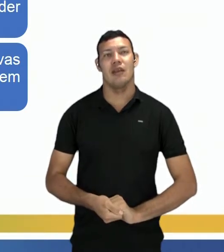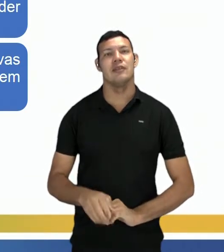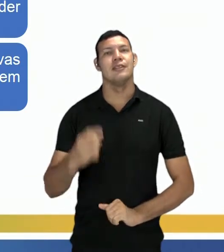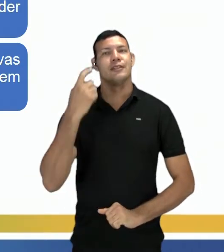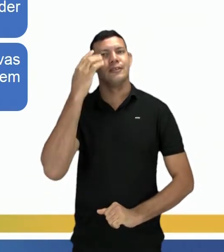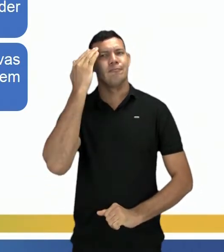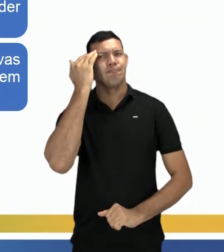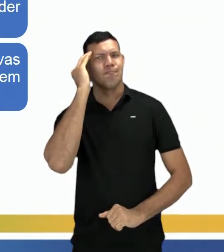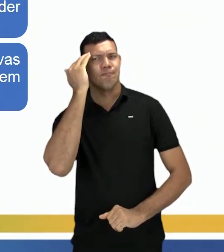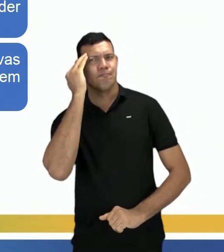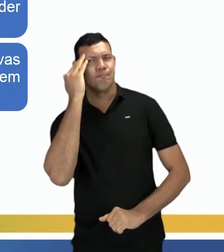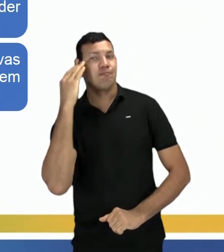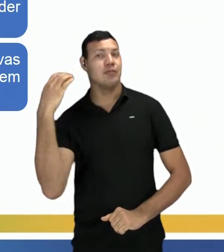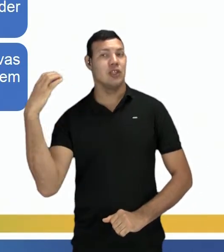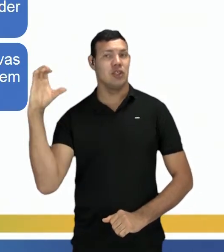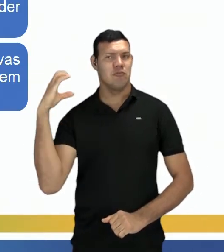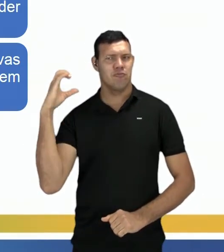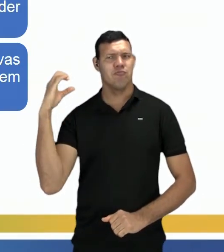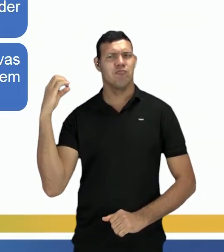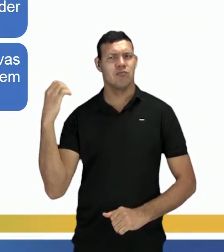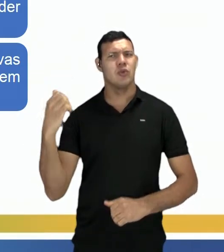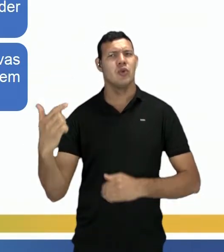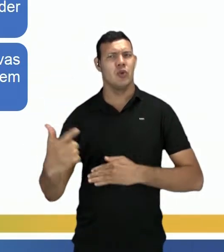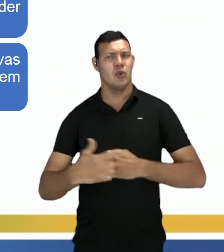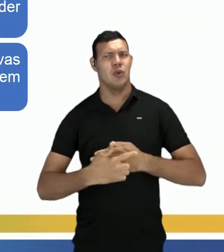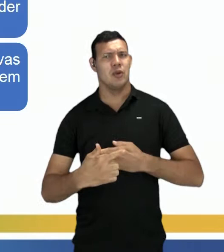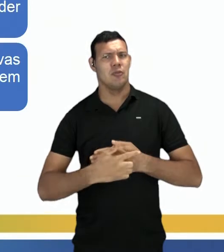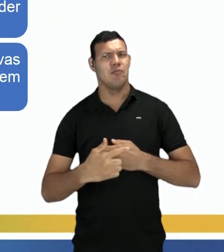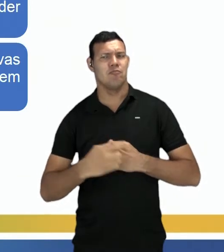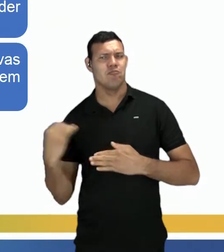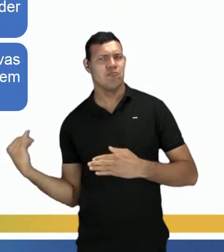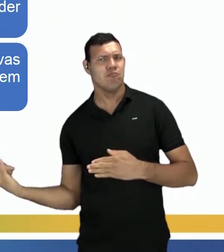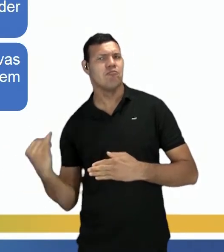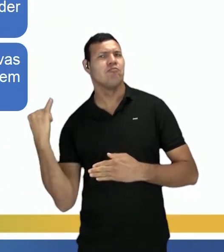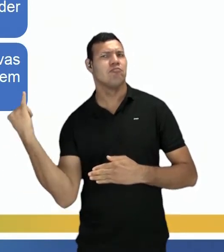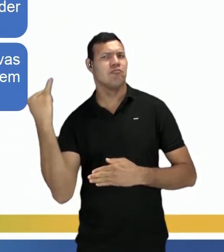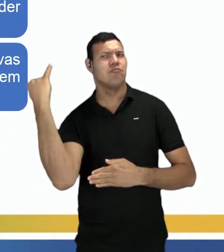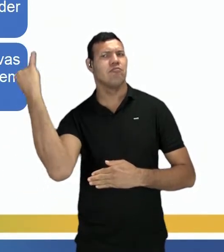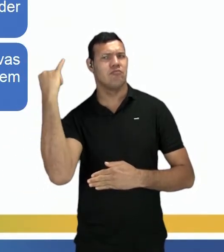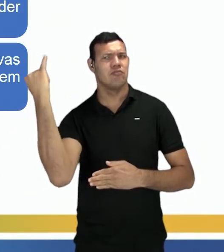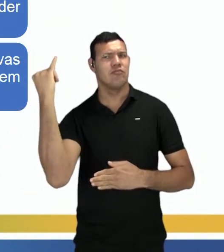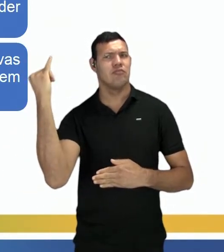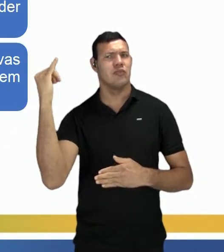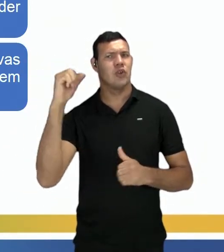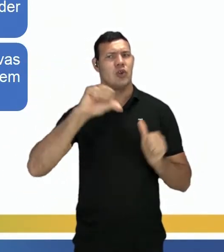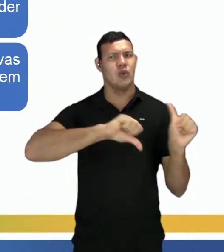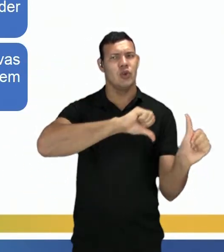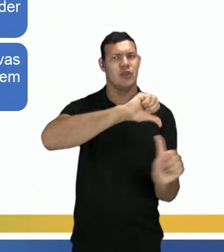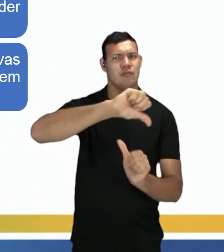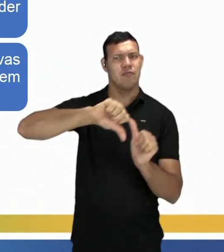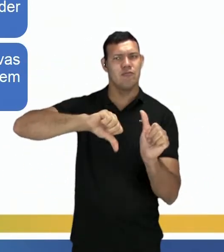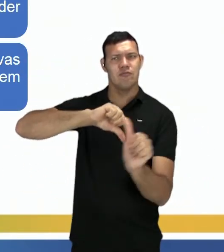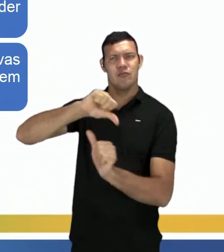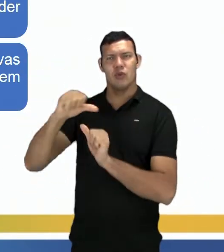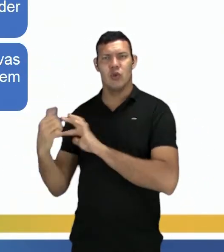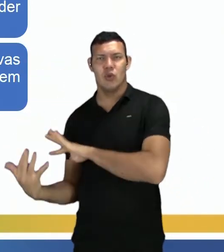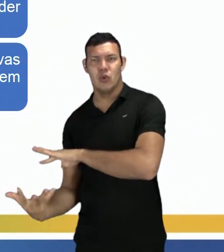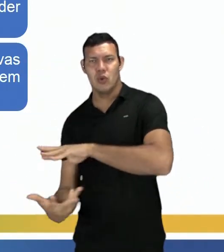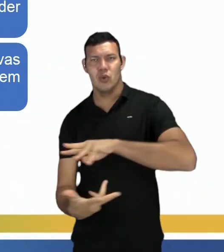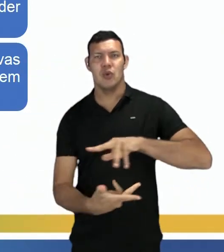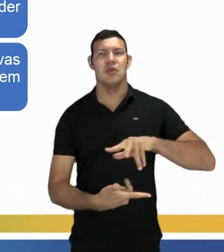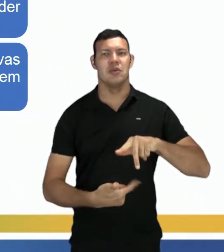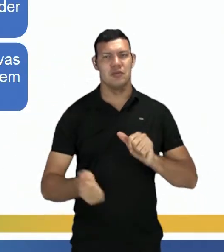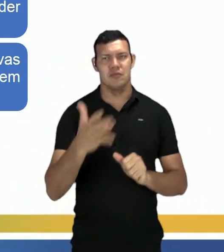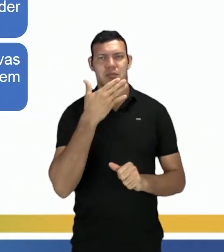que a ciência tem um papel importante para transformar o mundo em algo melhor. A